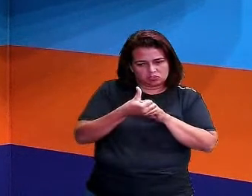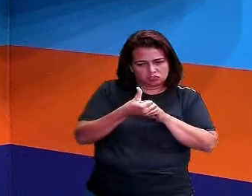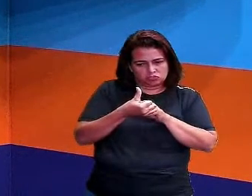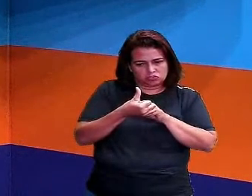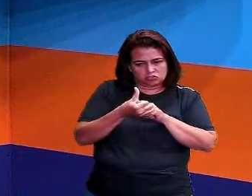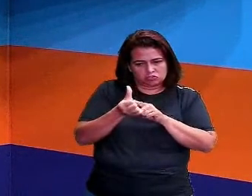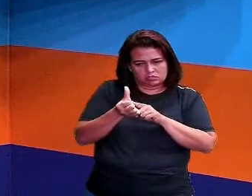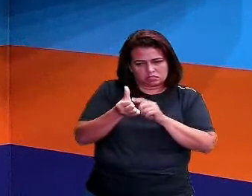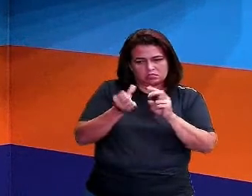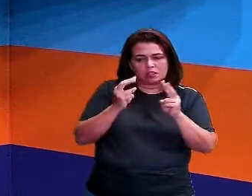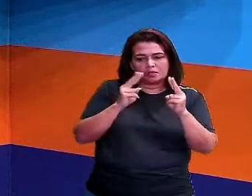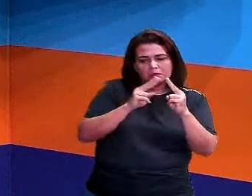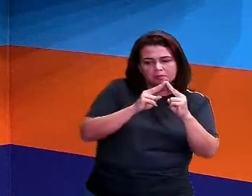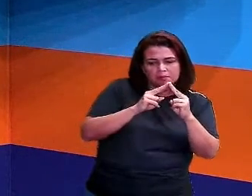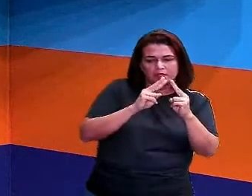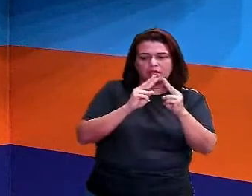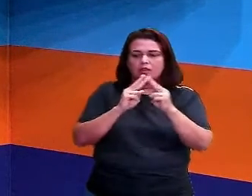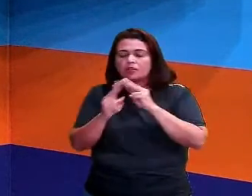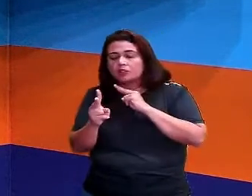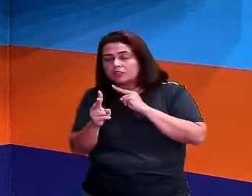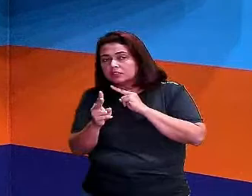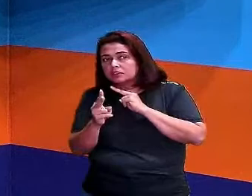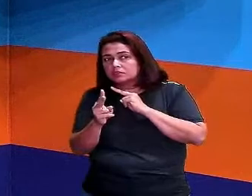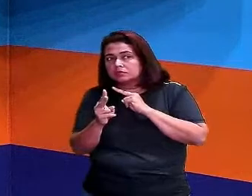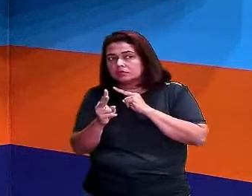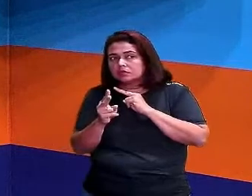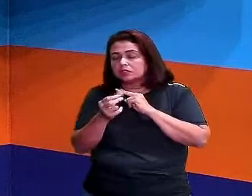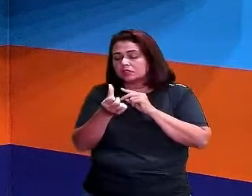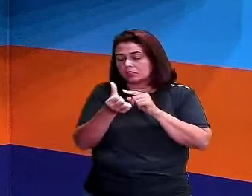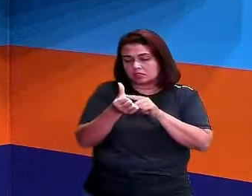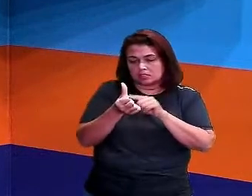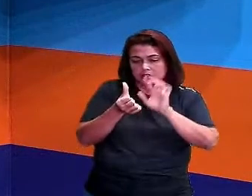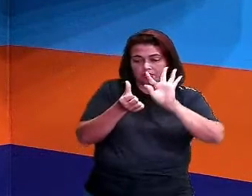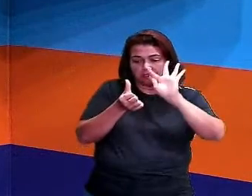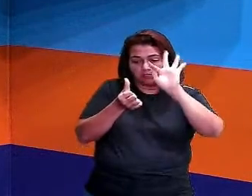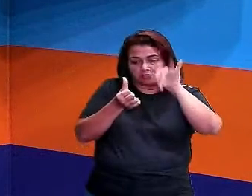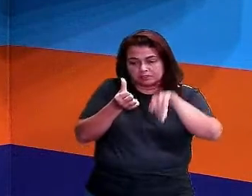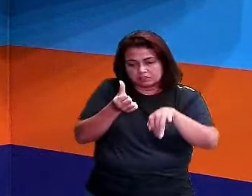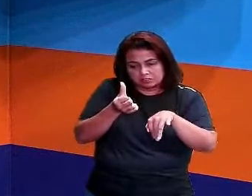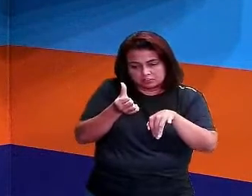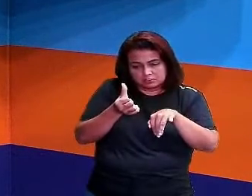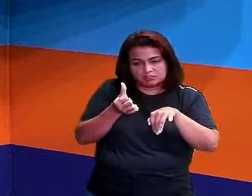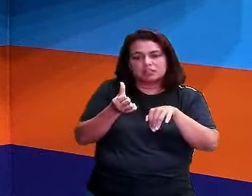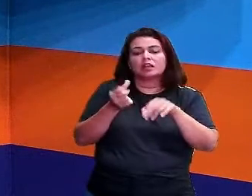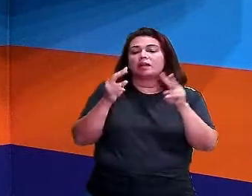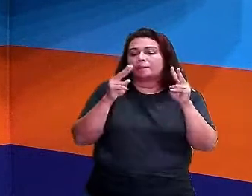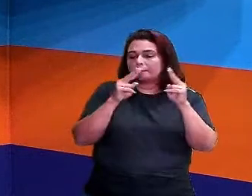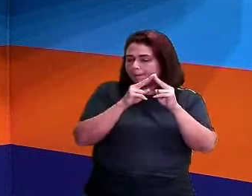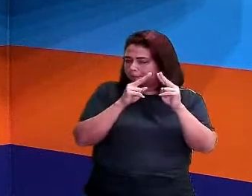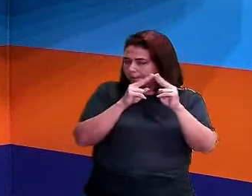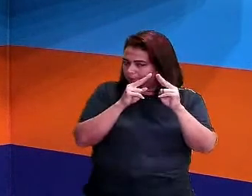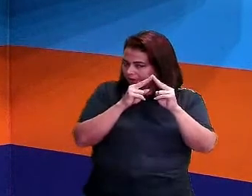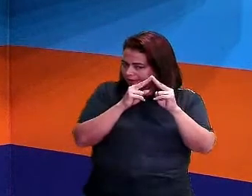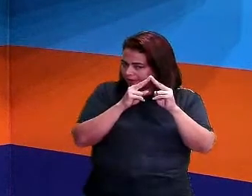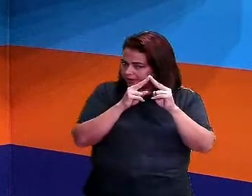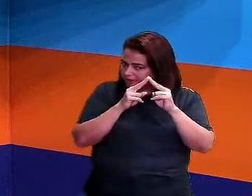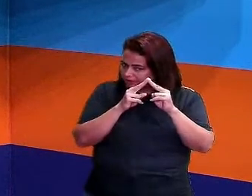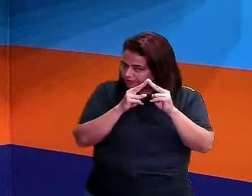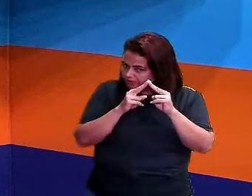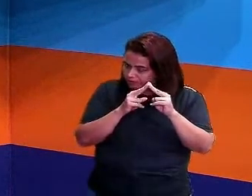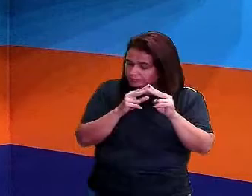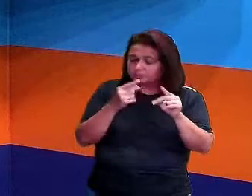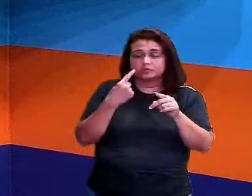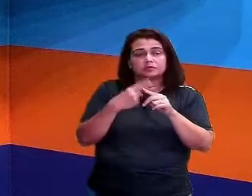376, ele é par ou ele é ímpar? Ora, ele termina em 6. Então, ele vai ser par, né? Porque se ele termina com um